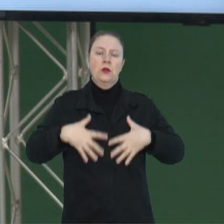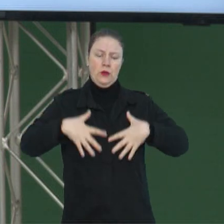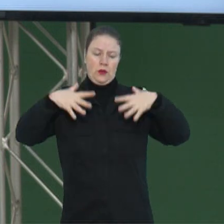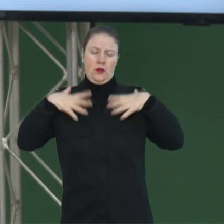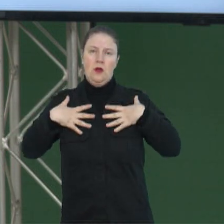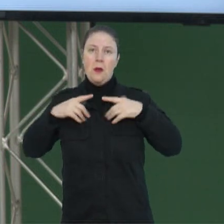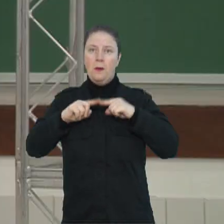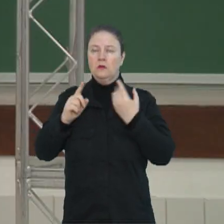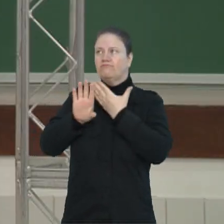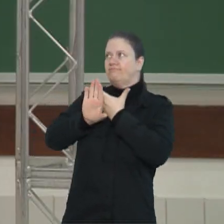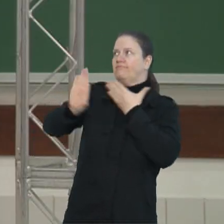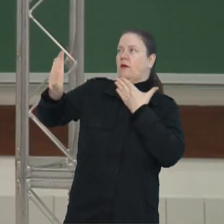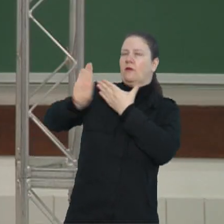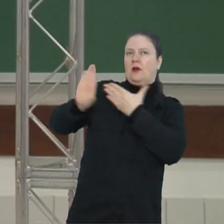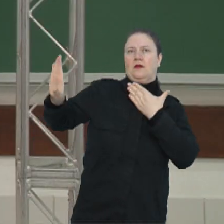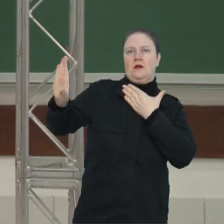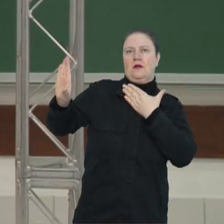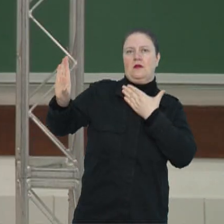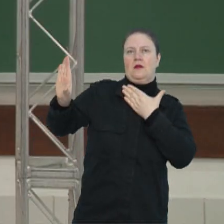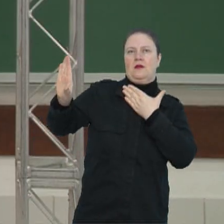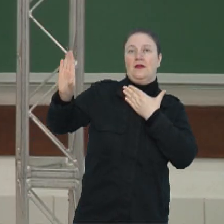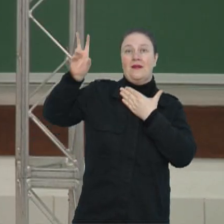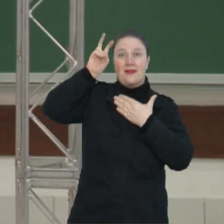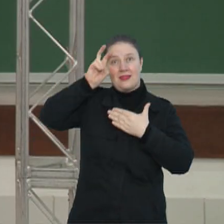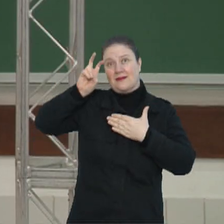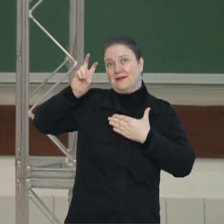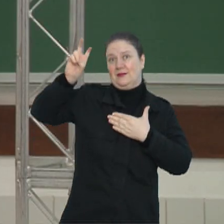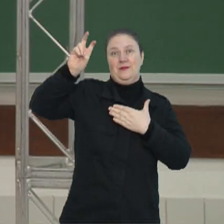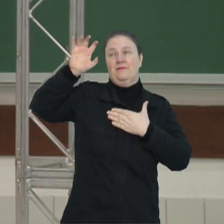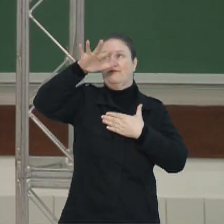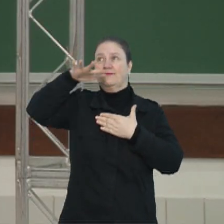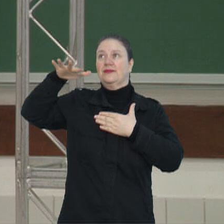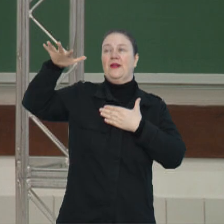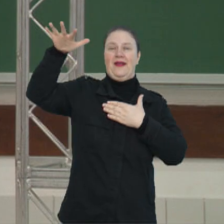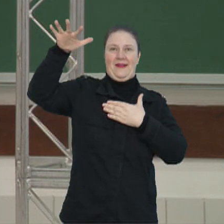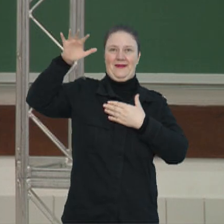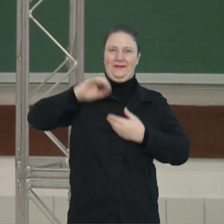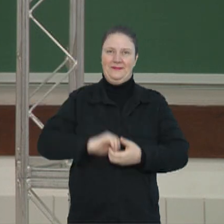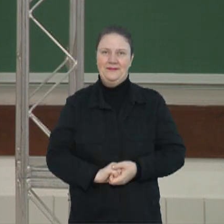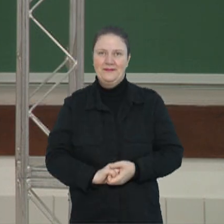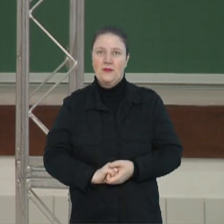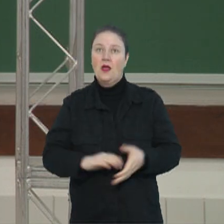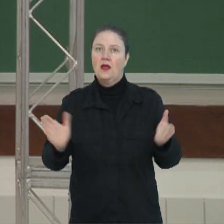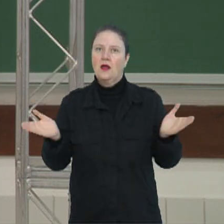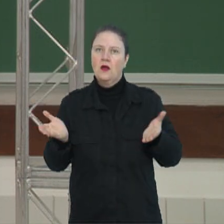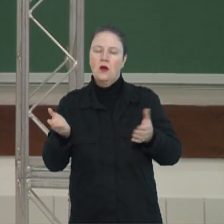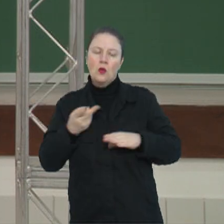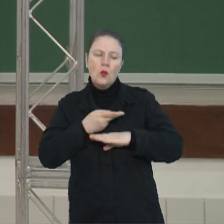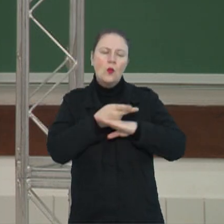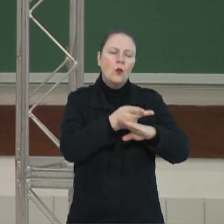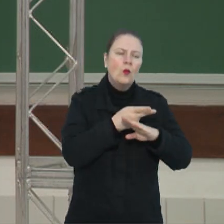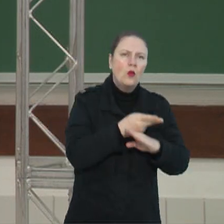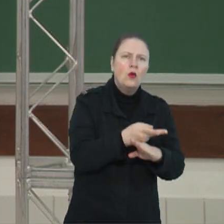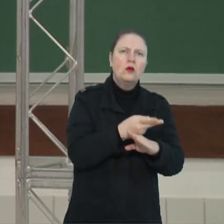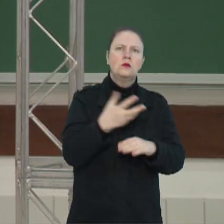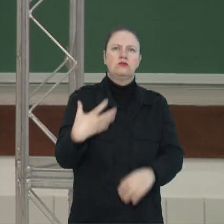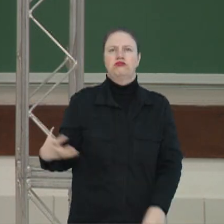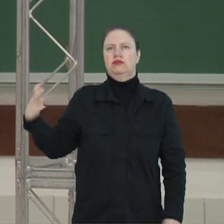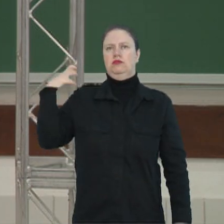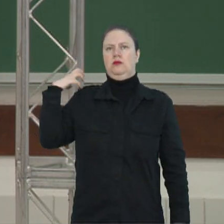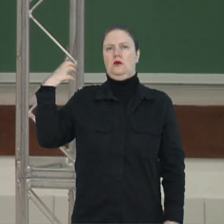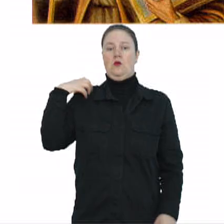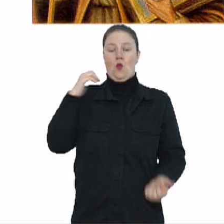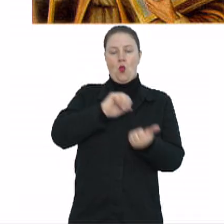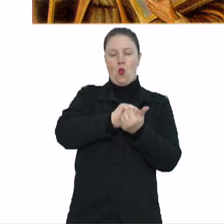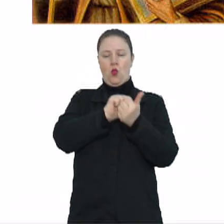mundo inteligível. Tá? Santo Agostinho vai se apropriar um pouco então dessas teorias do Platão e adaptar na versão cristã, tá? Onde